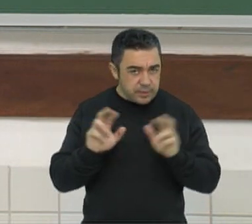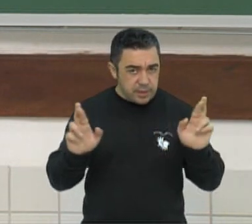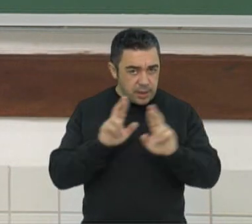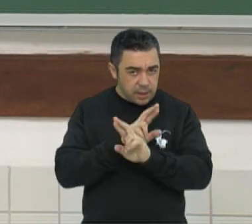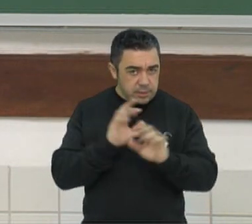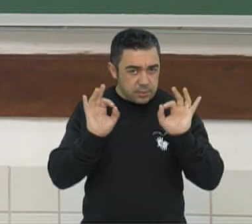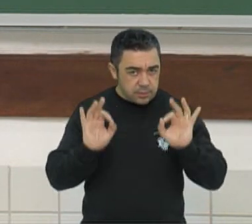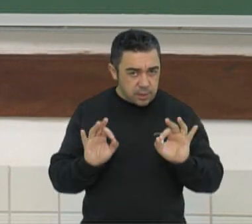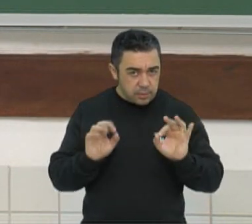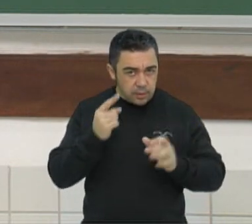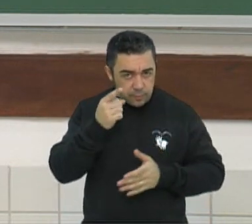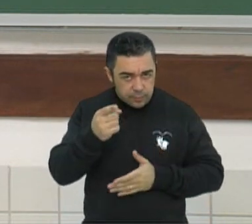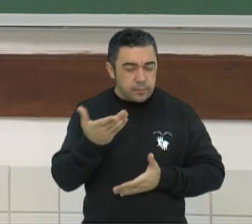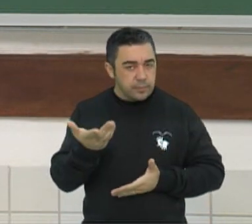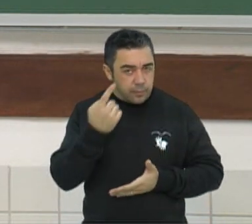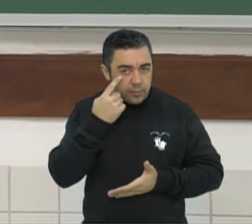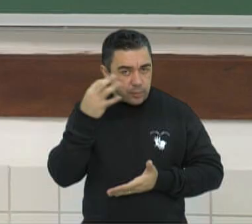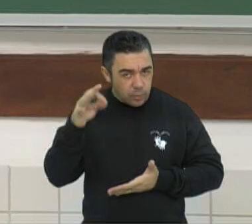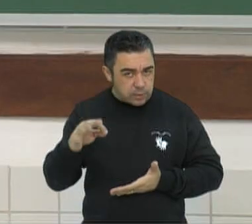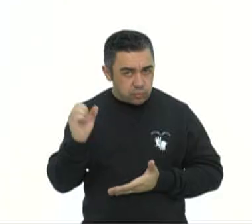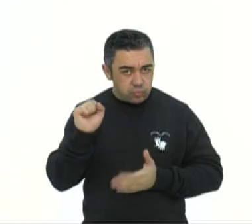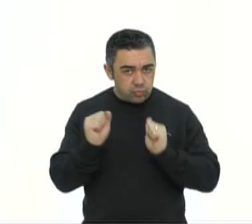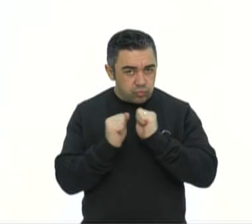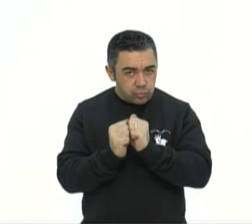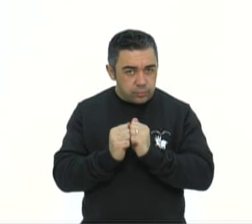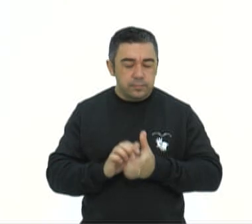B. Façam aí que eu já volto para a gente corrigir junto.